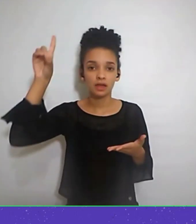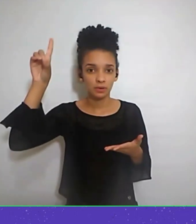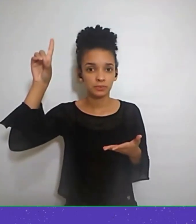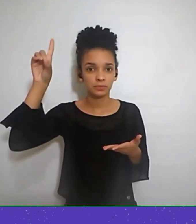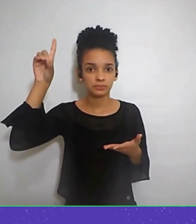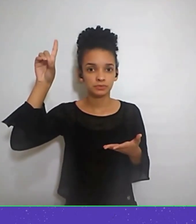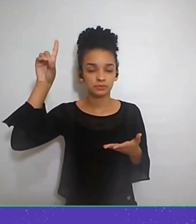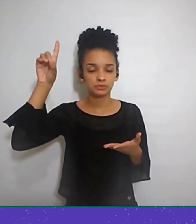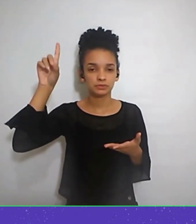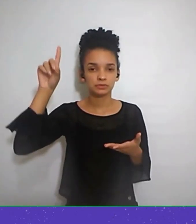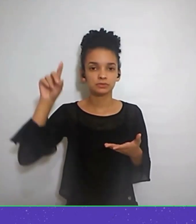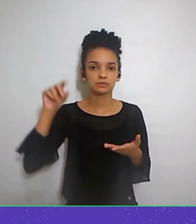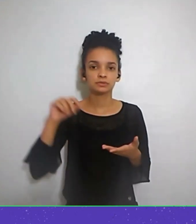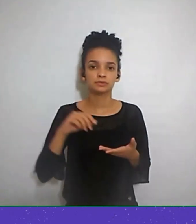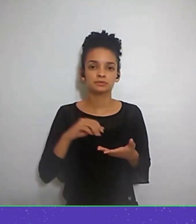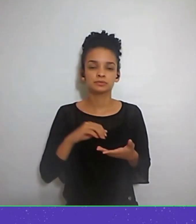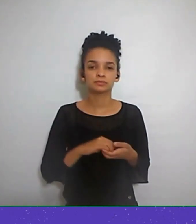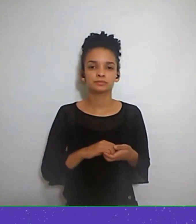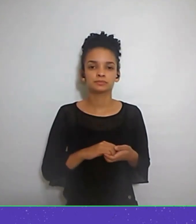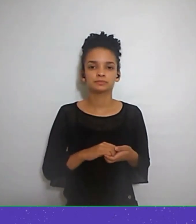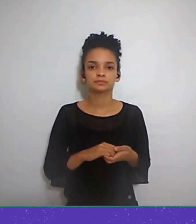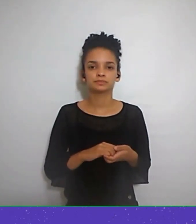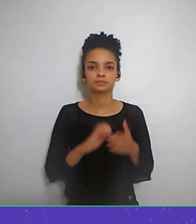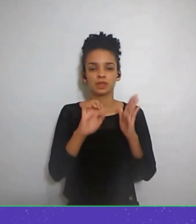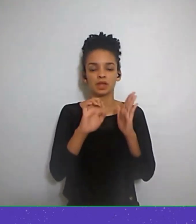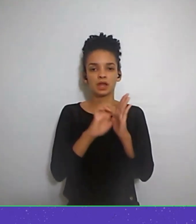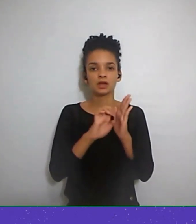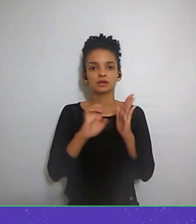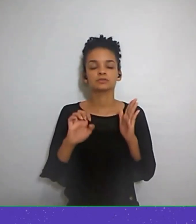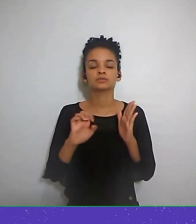Êxodo 19, versículo 4 e 5.